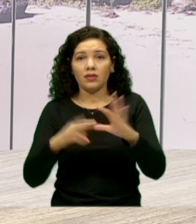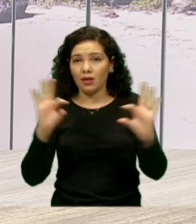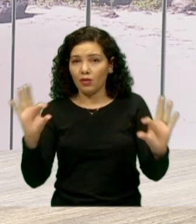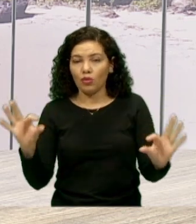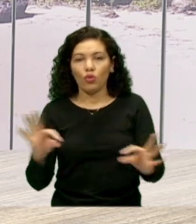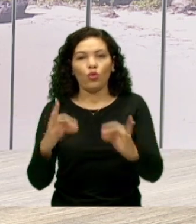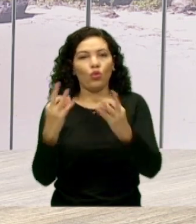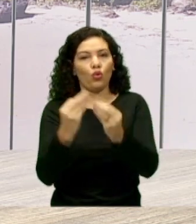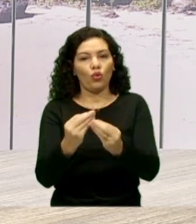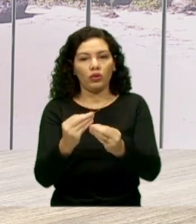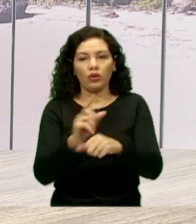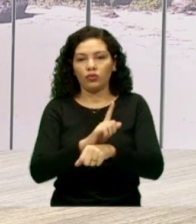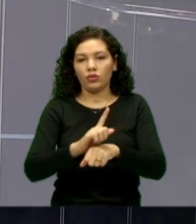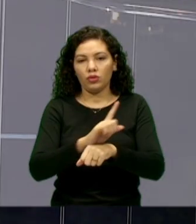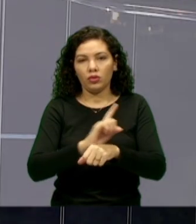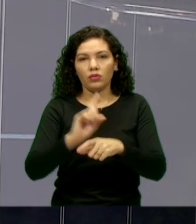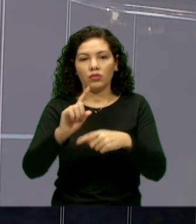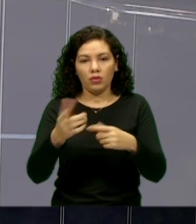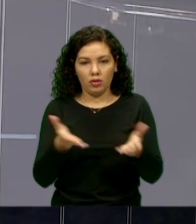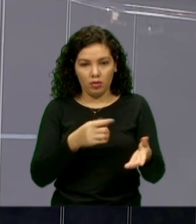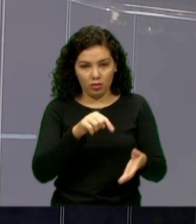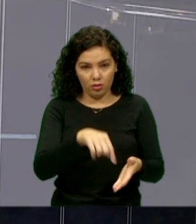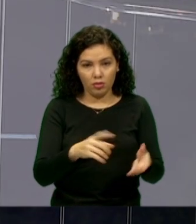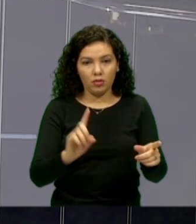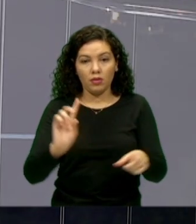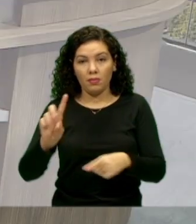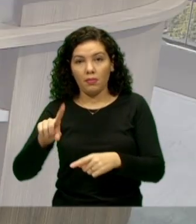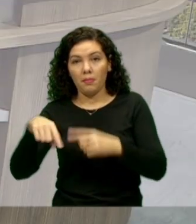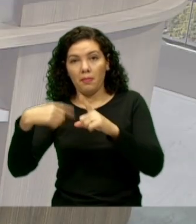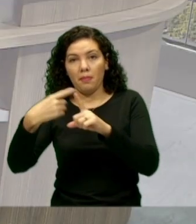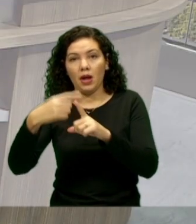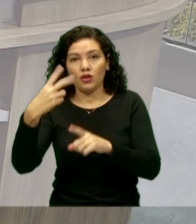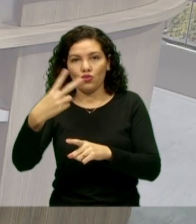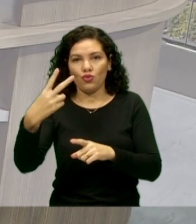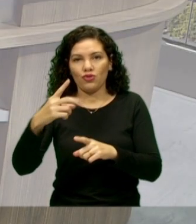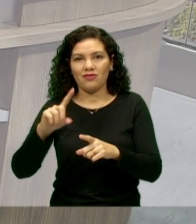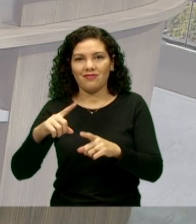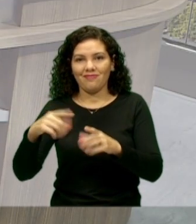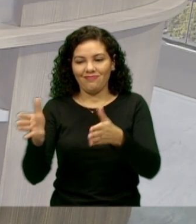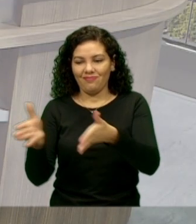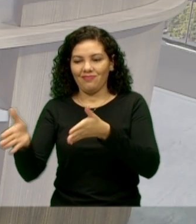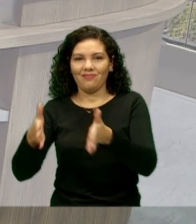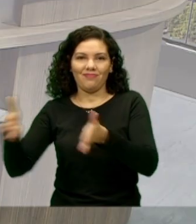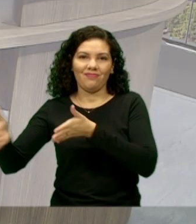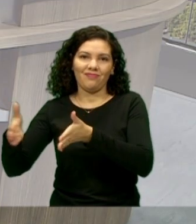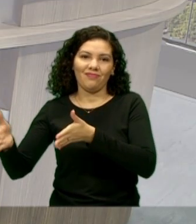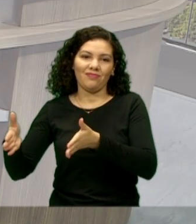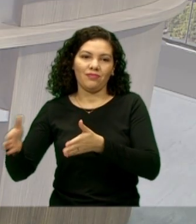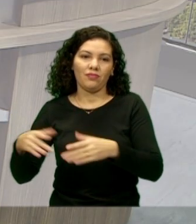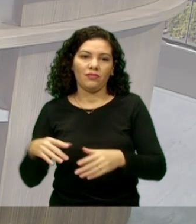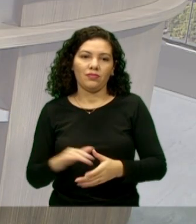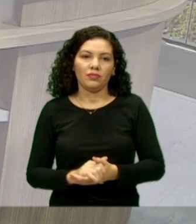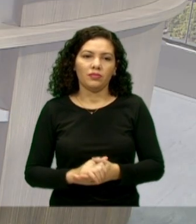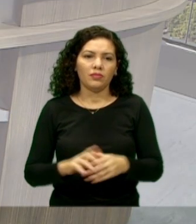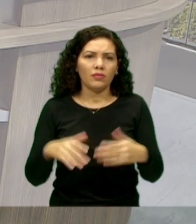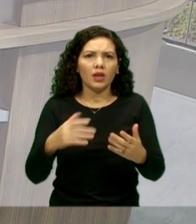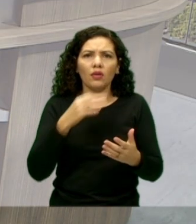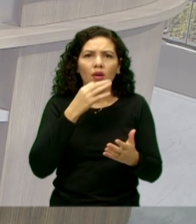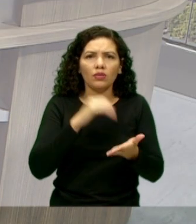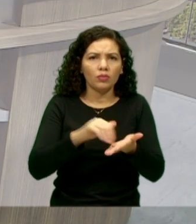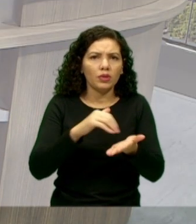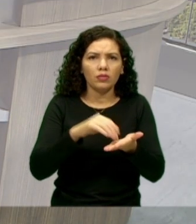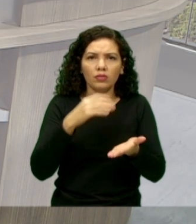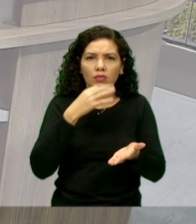essa gestão em mais 2 anos da próxima. Quase 3, né? Qual era a justificativa da secretária para colocar